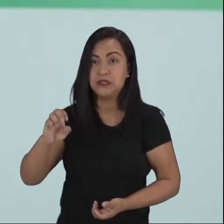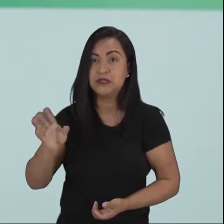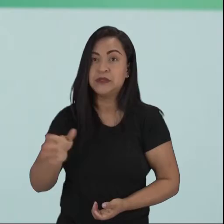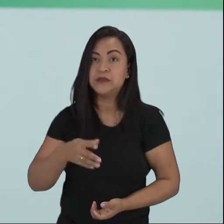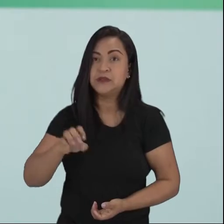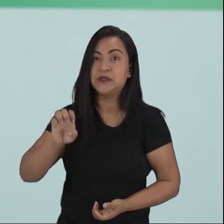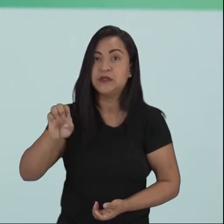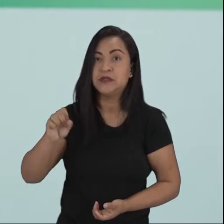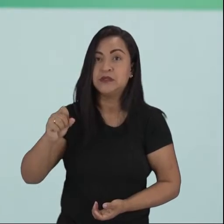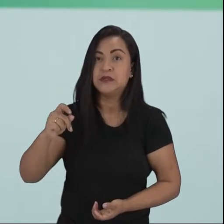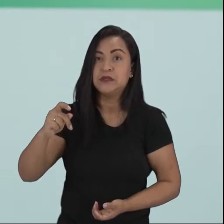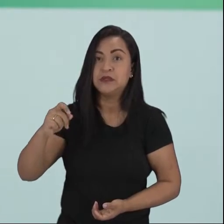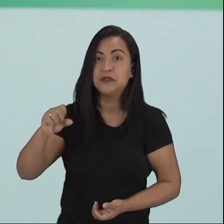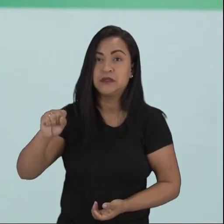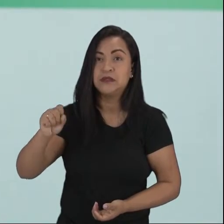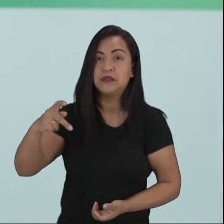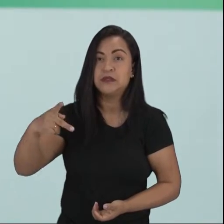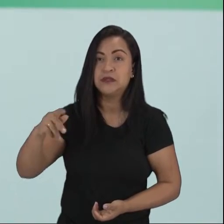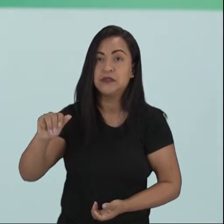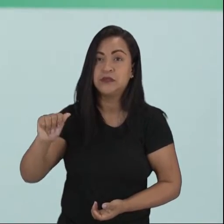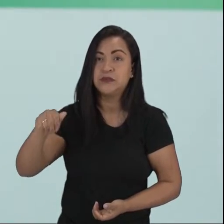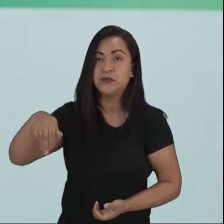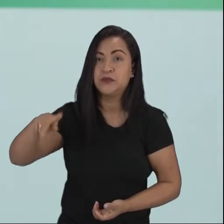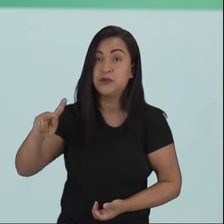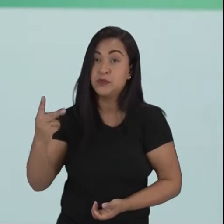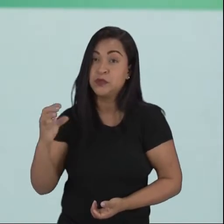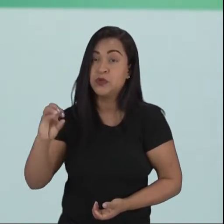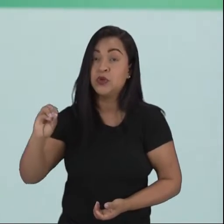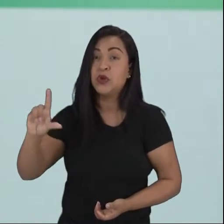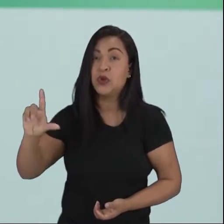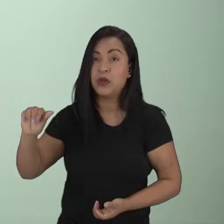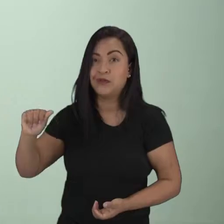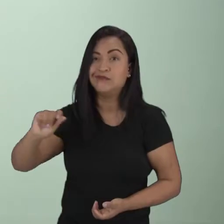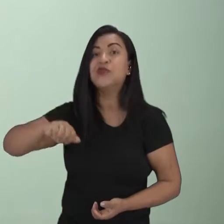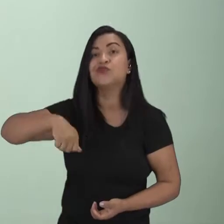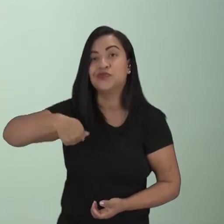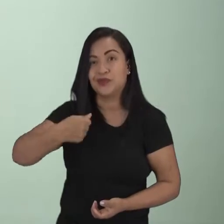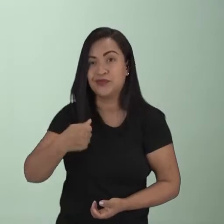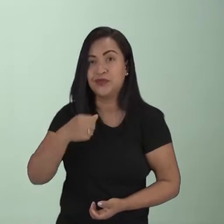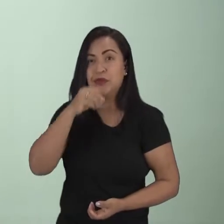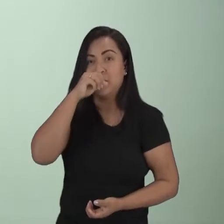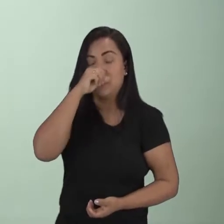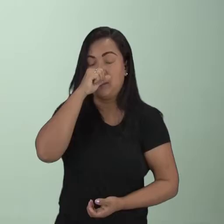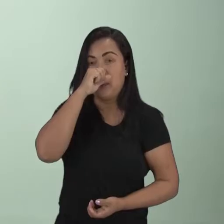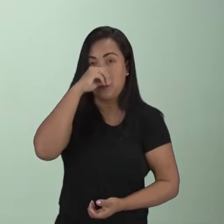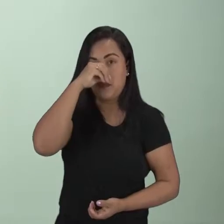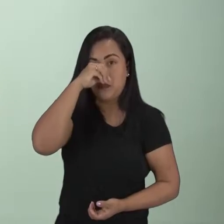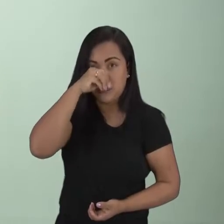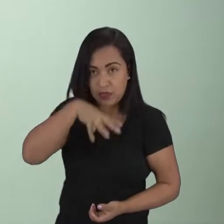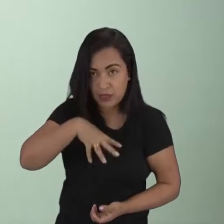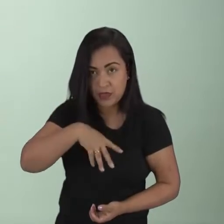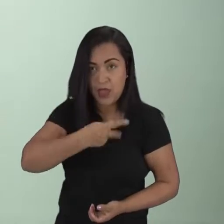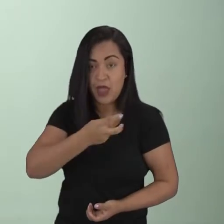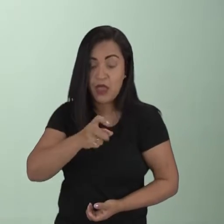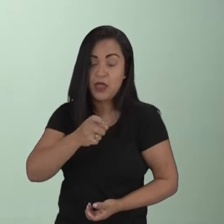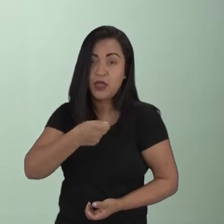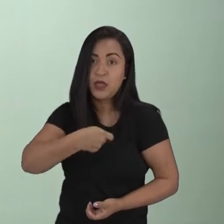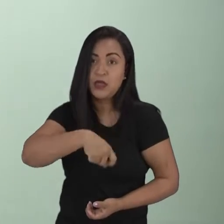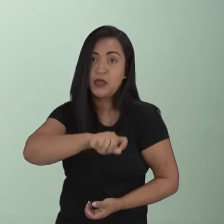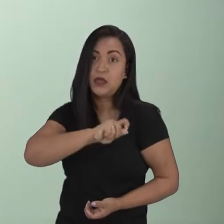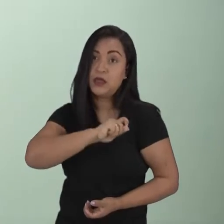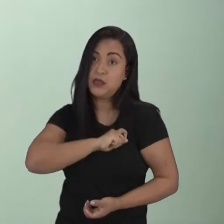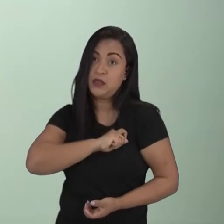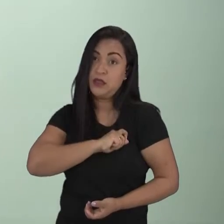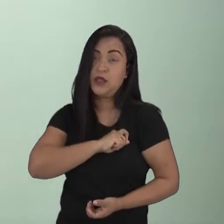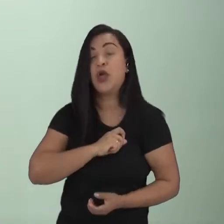pesquisando sobre isso, porque muita gente fala que é muito parecido, e realmente temos aí várias características parecidas, né? O contexto histórico, claro que é